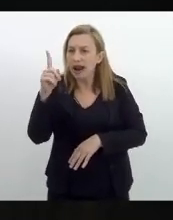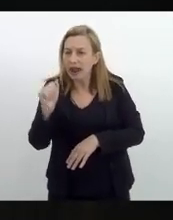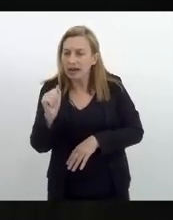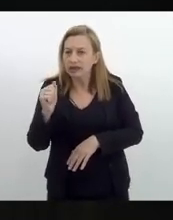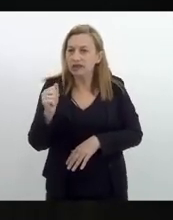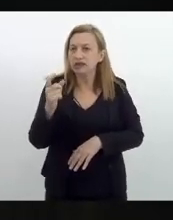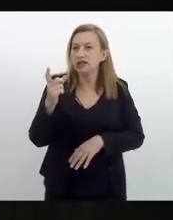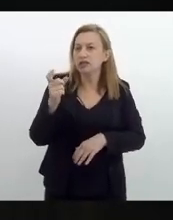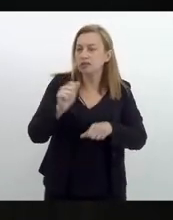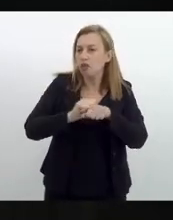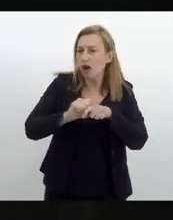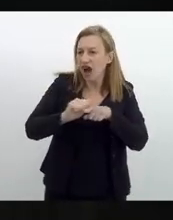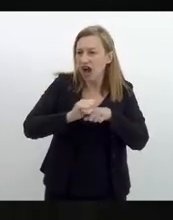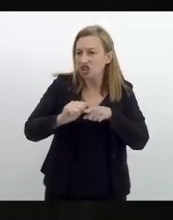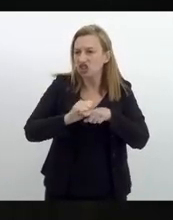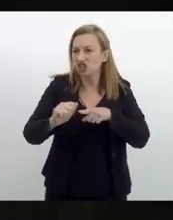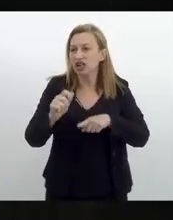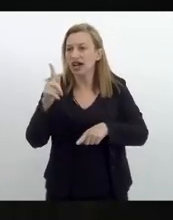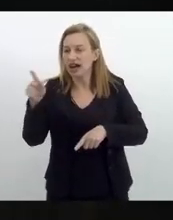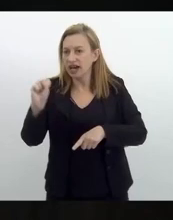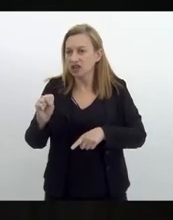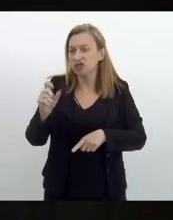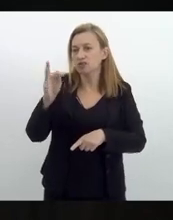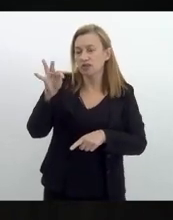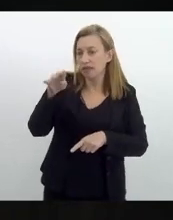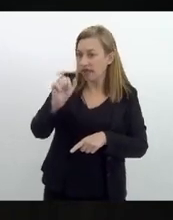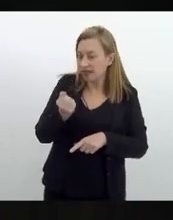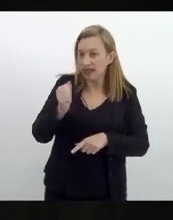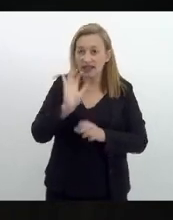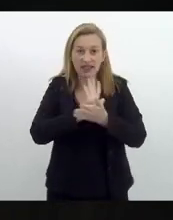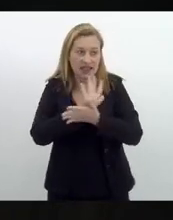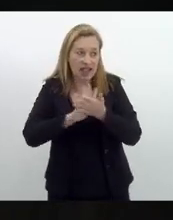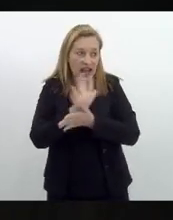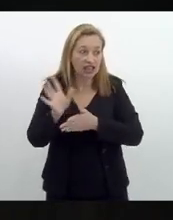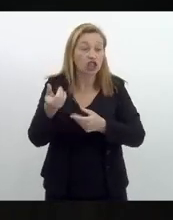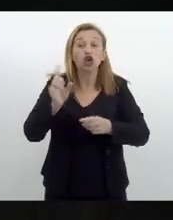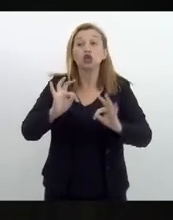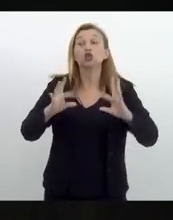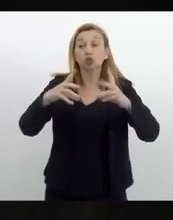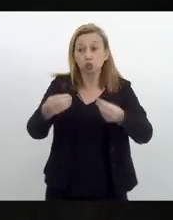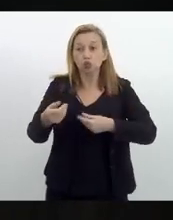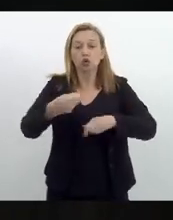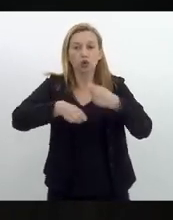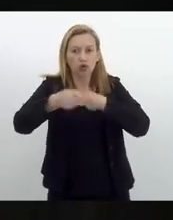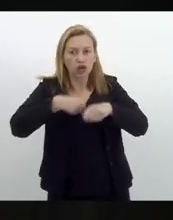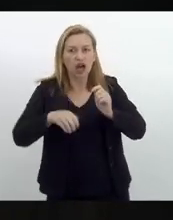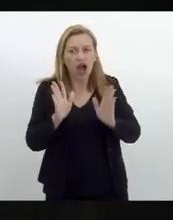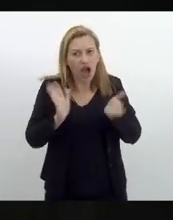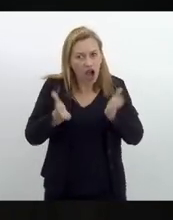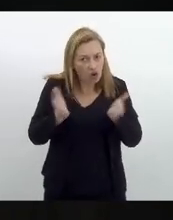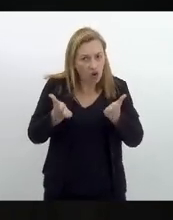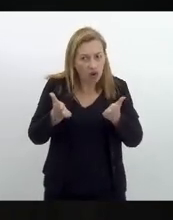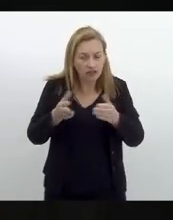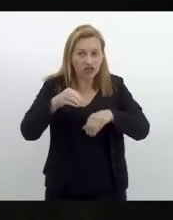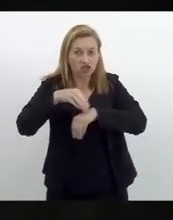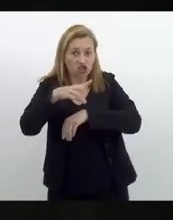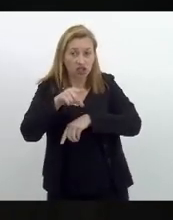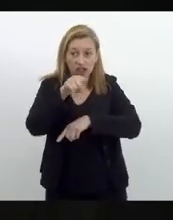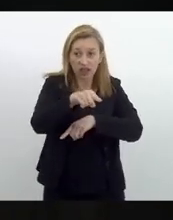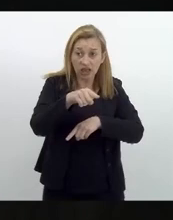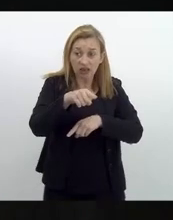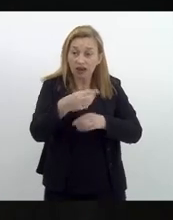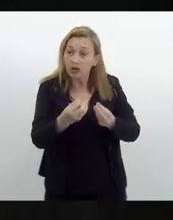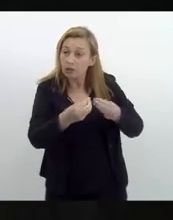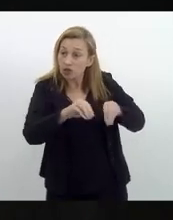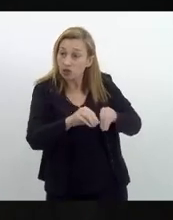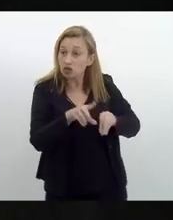tem... Não isso? Então, foi tudo negociado. Não dá agora para a gente tentar fazer um destaque aqui que vai deixar mal